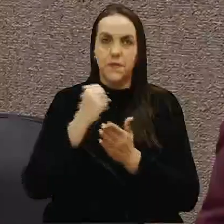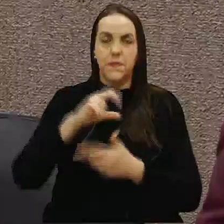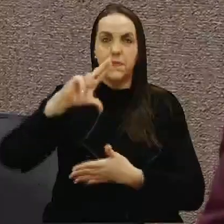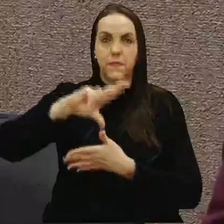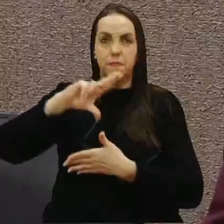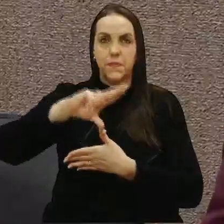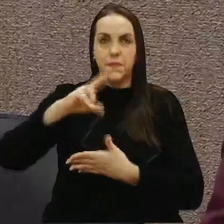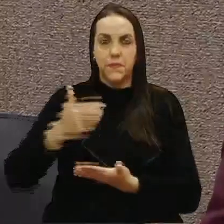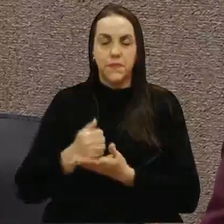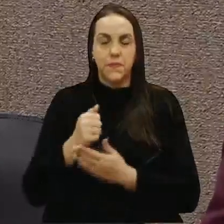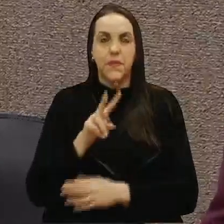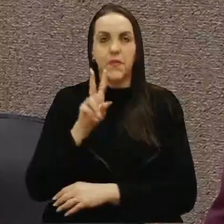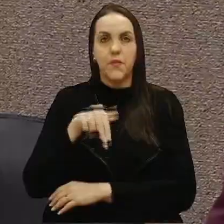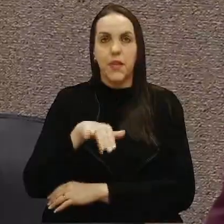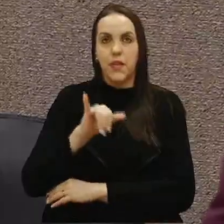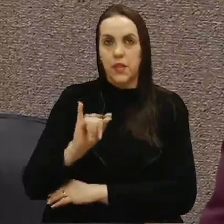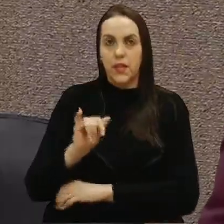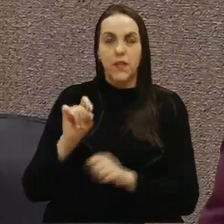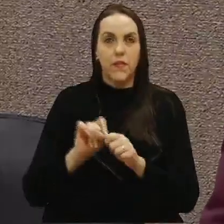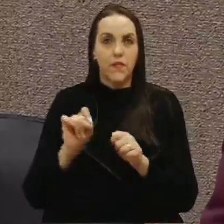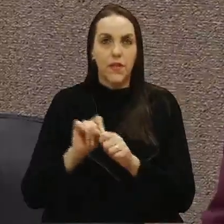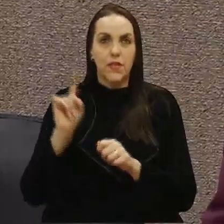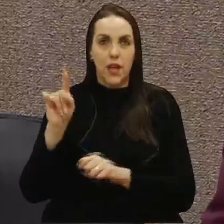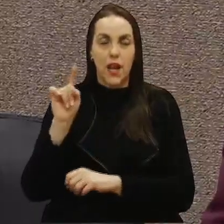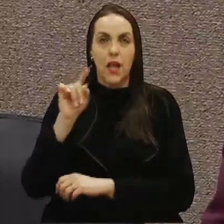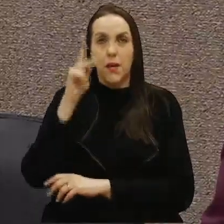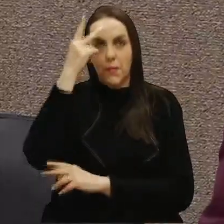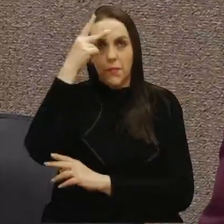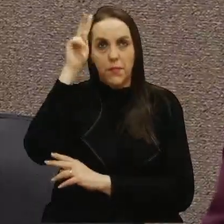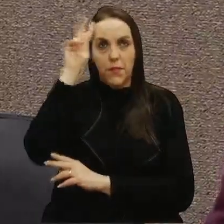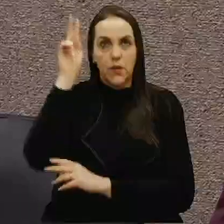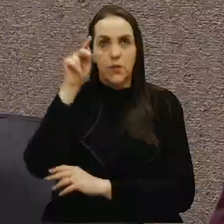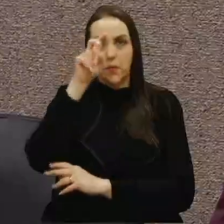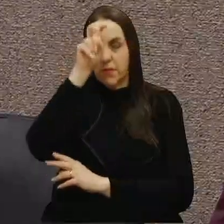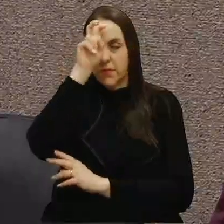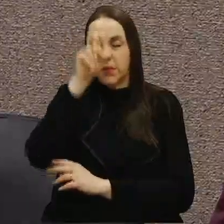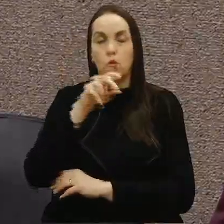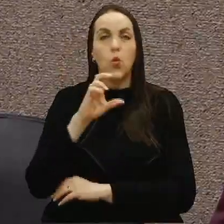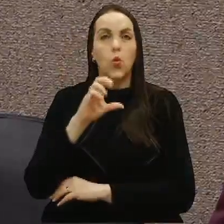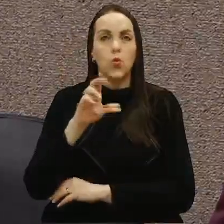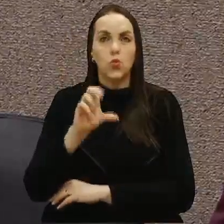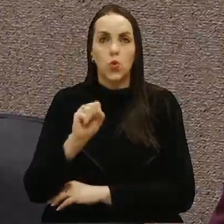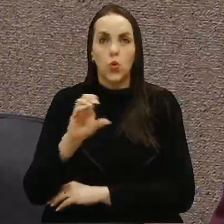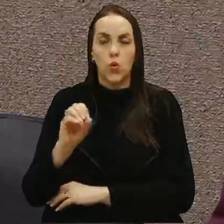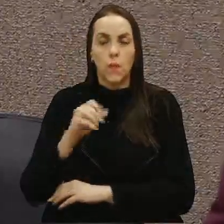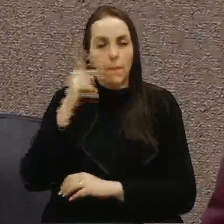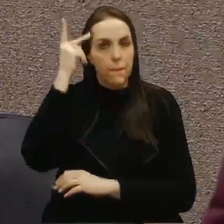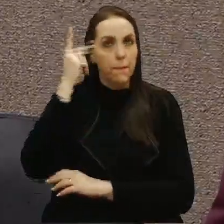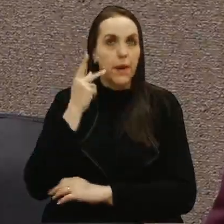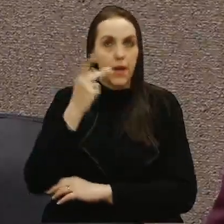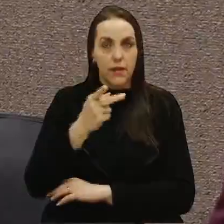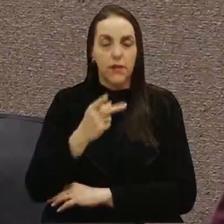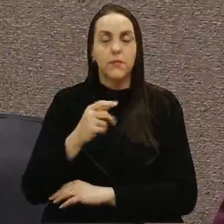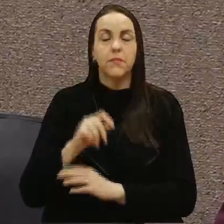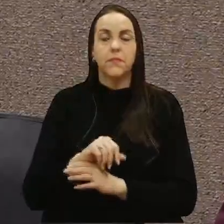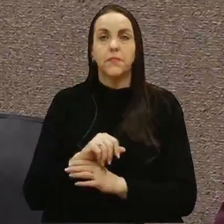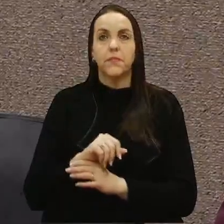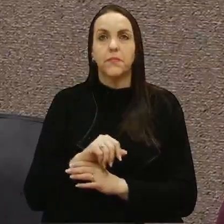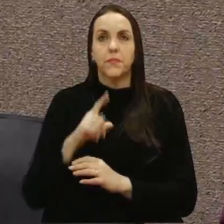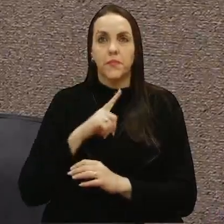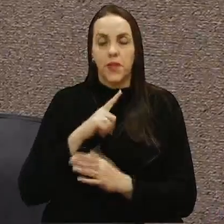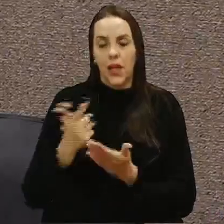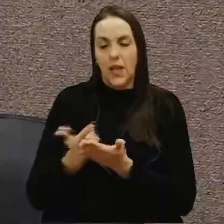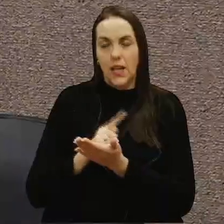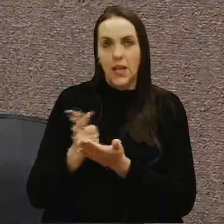nessa edição, que foi realizada em Cusco, no Peru, conquistou a prata na categoria Ilustração Profissional pelo trabalho no livro infantil Você Viu,